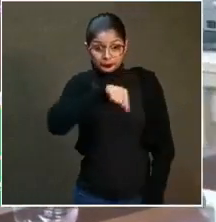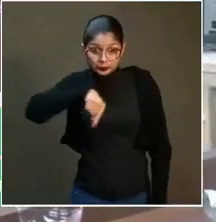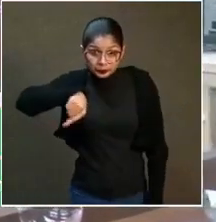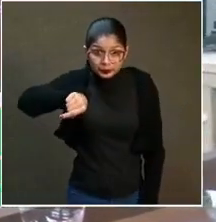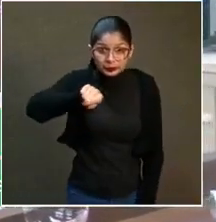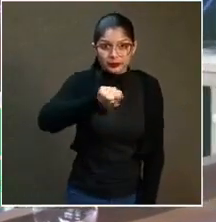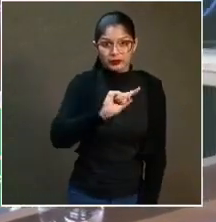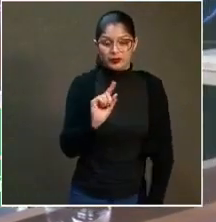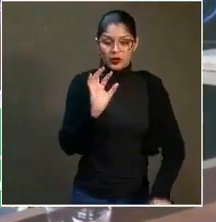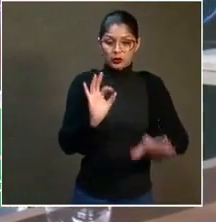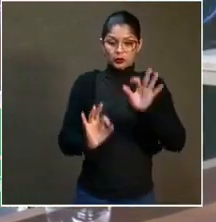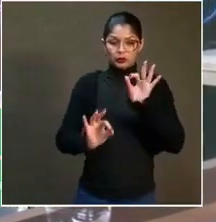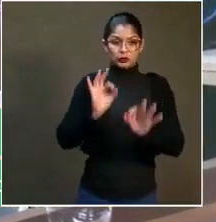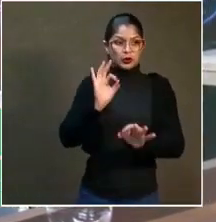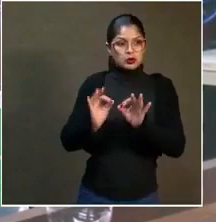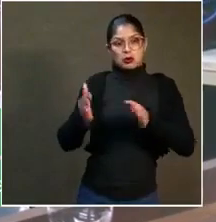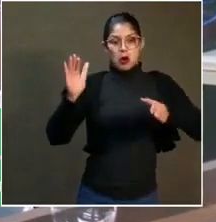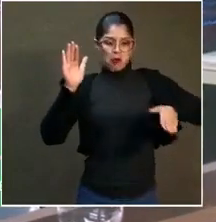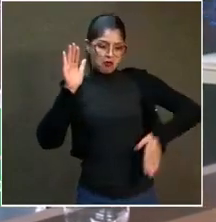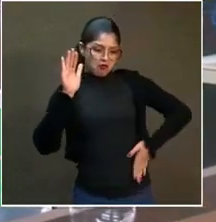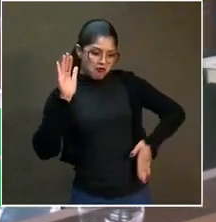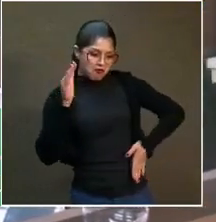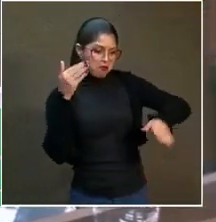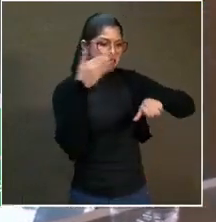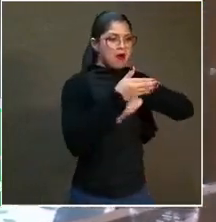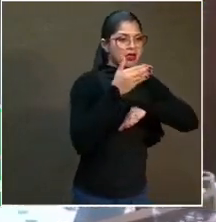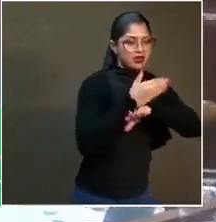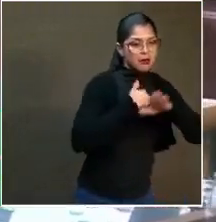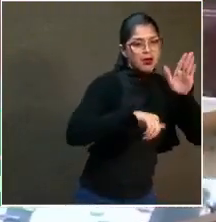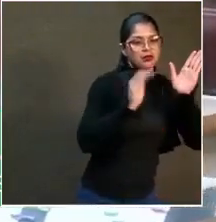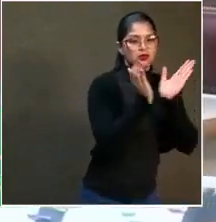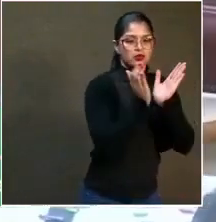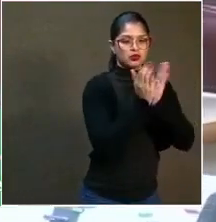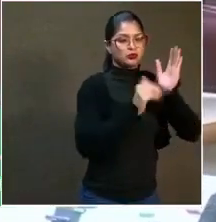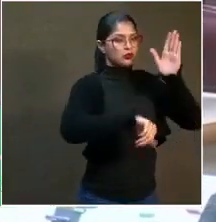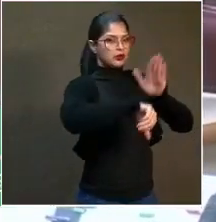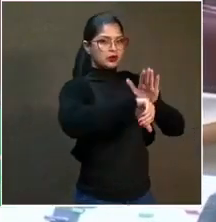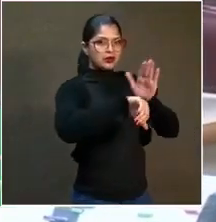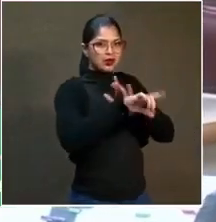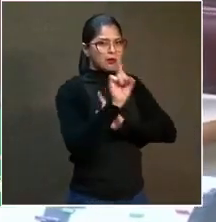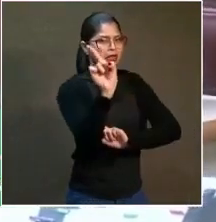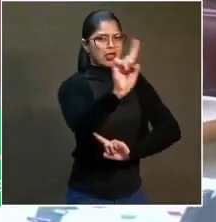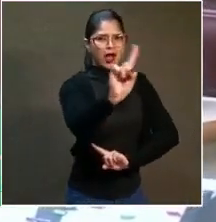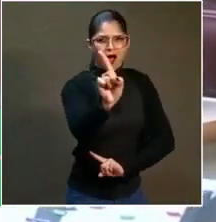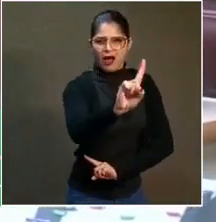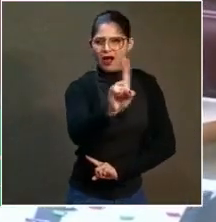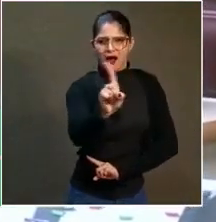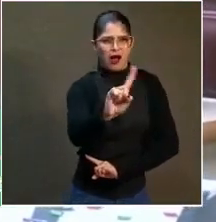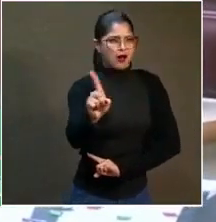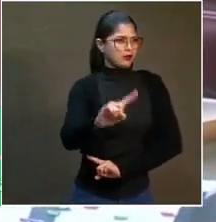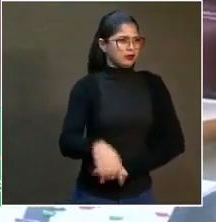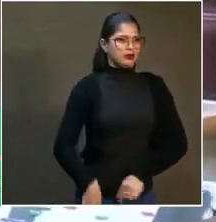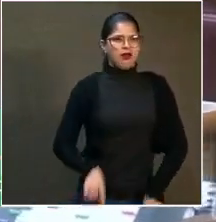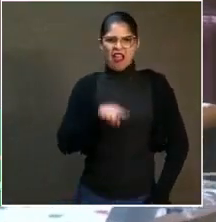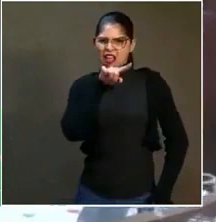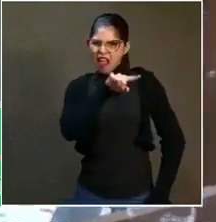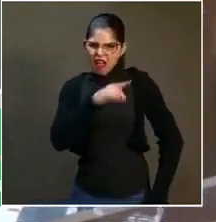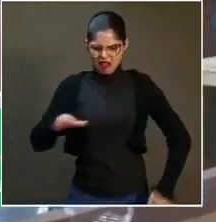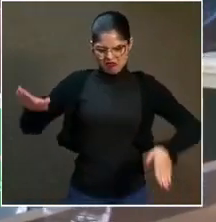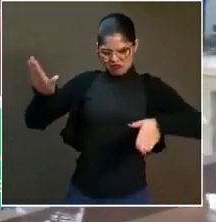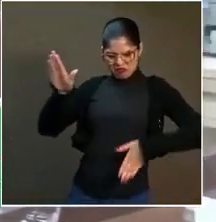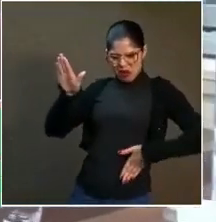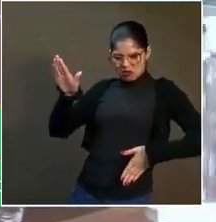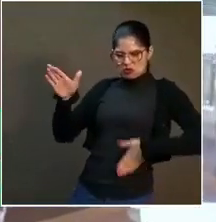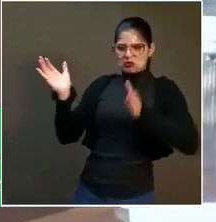excelências não estão julgando aqui um faccionado. não estão julgando aqui um bandido